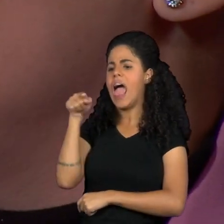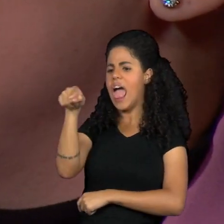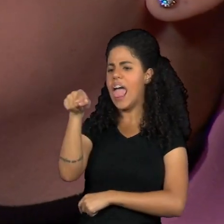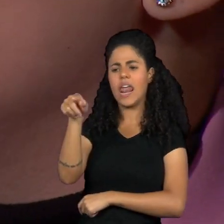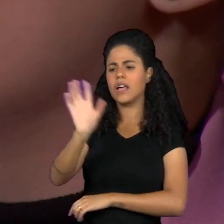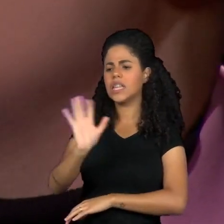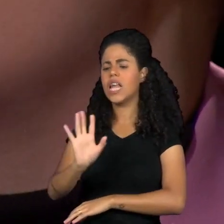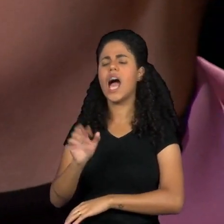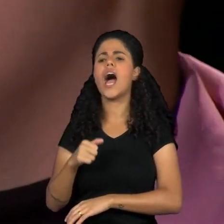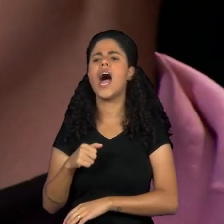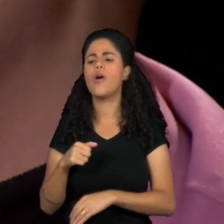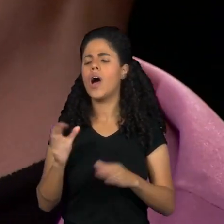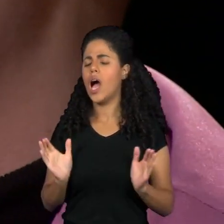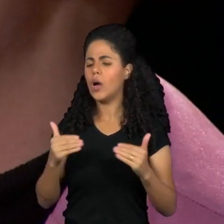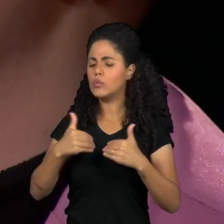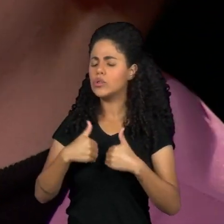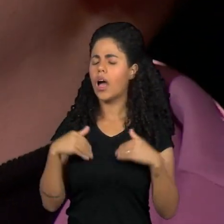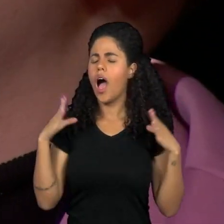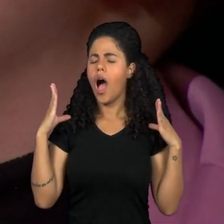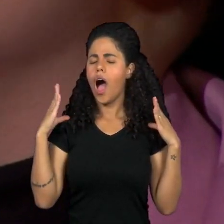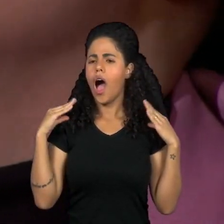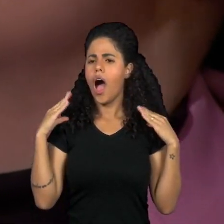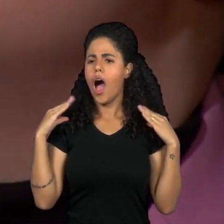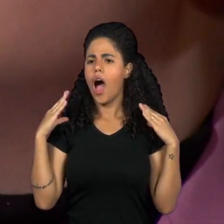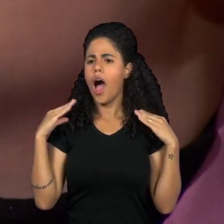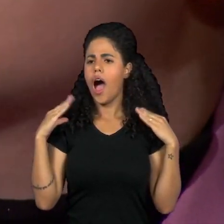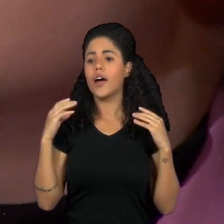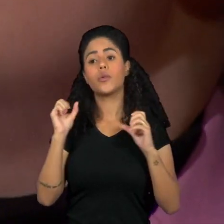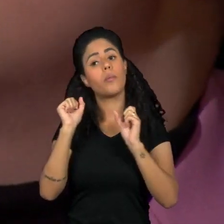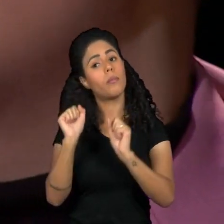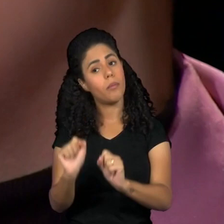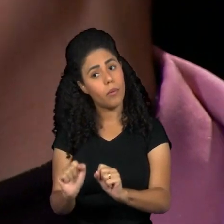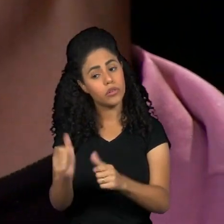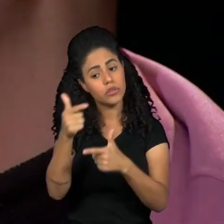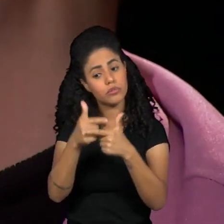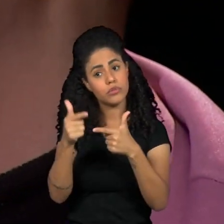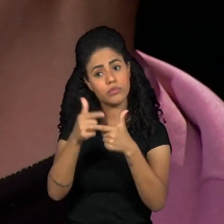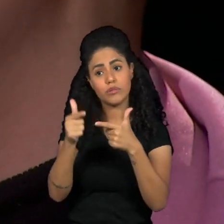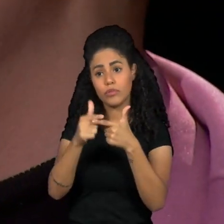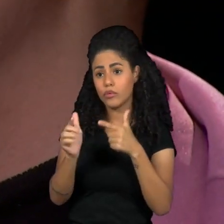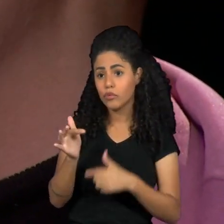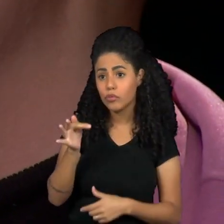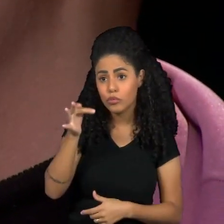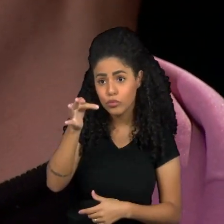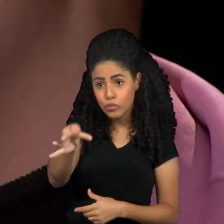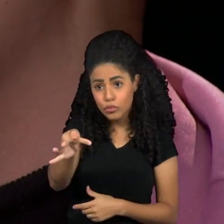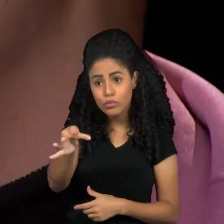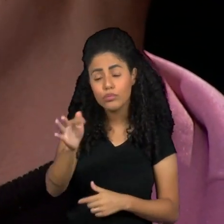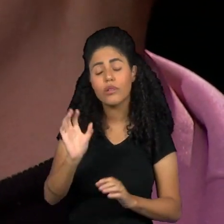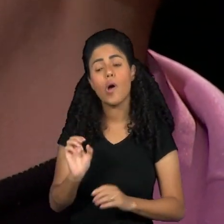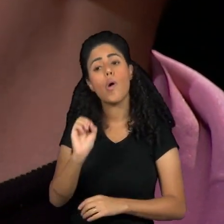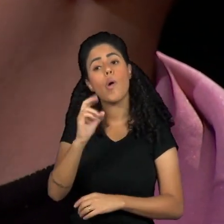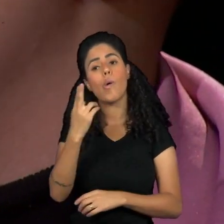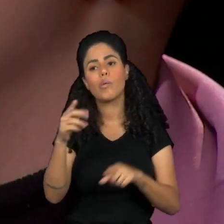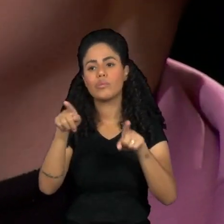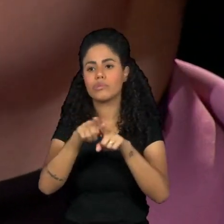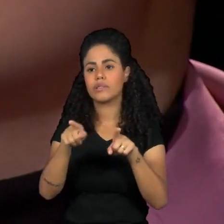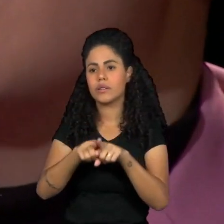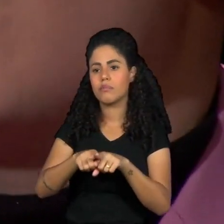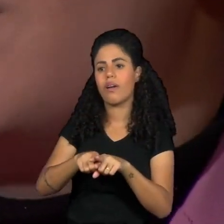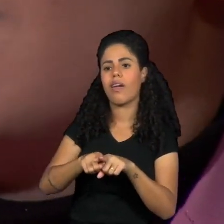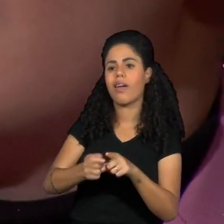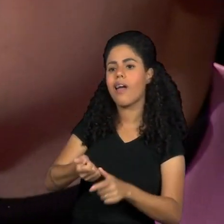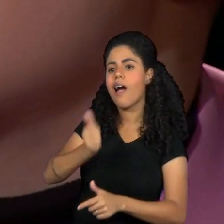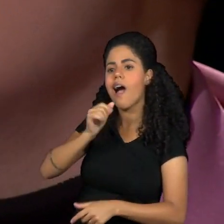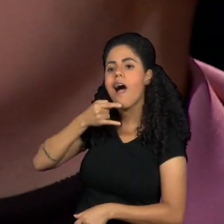anjo, você pode estar fechando os olhos para vários problemas, como o consumo exagerado de álcool e